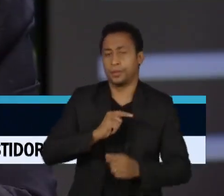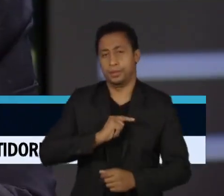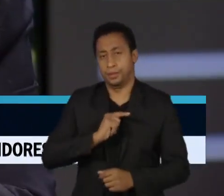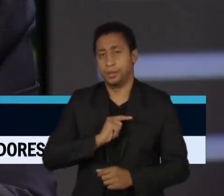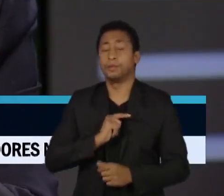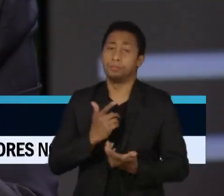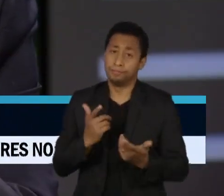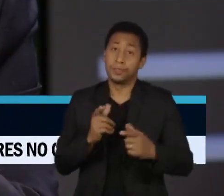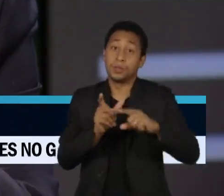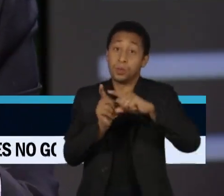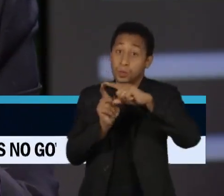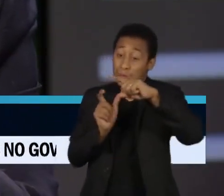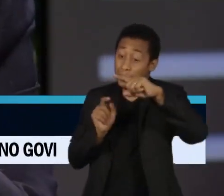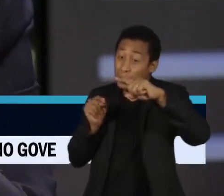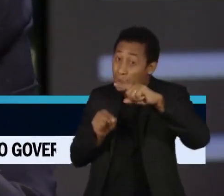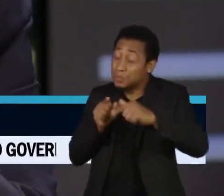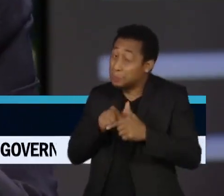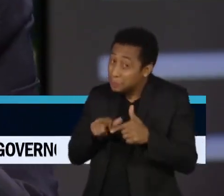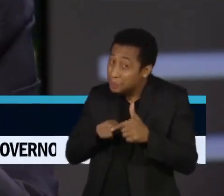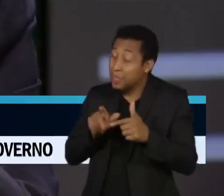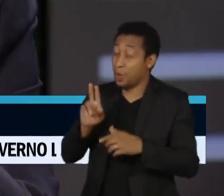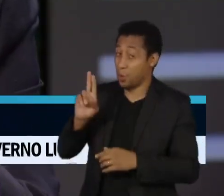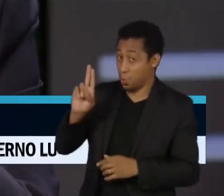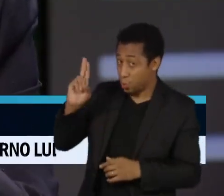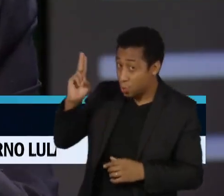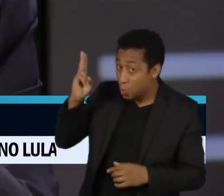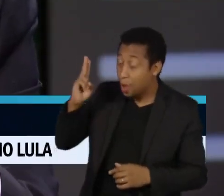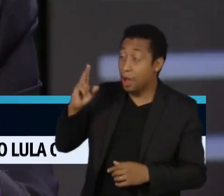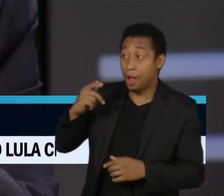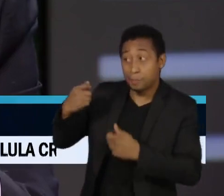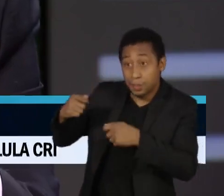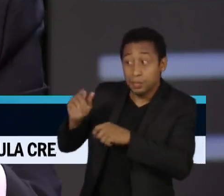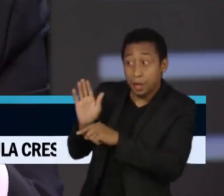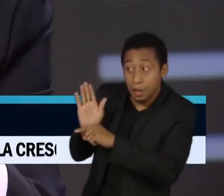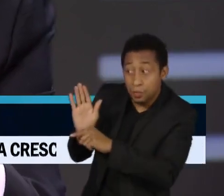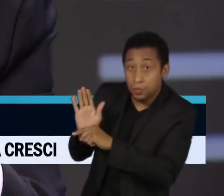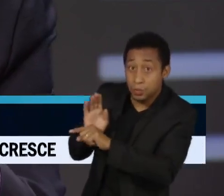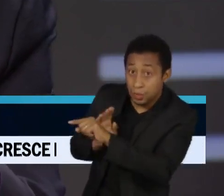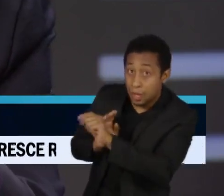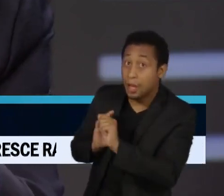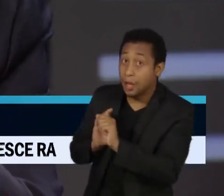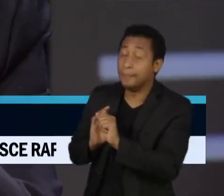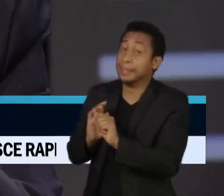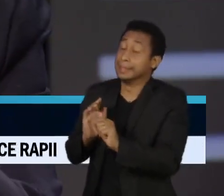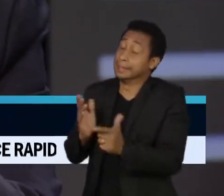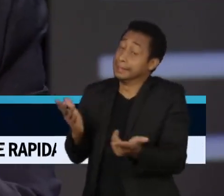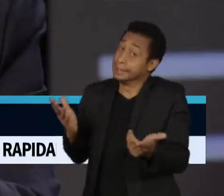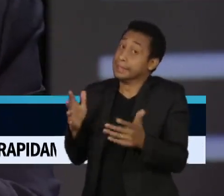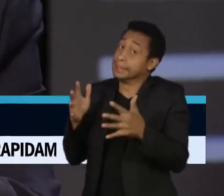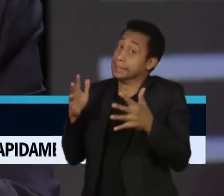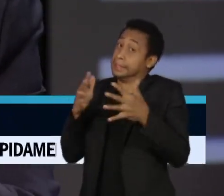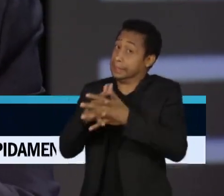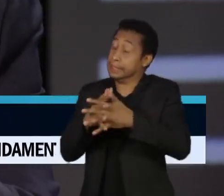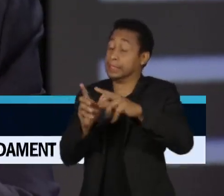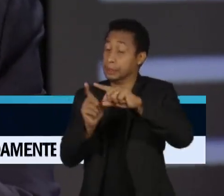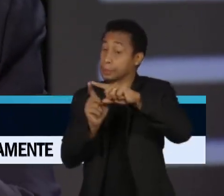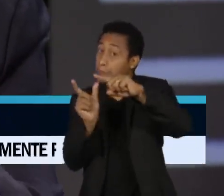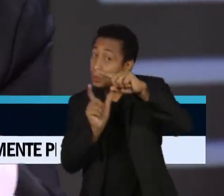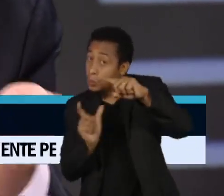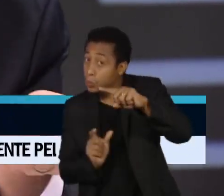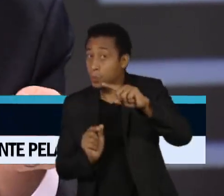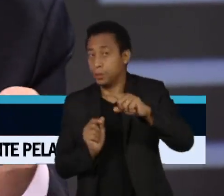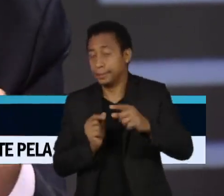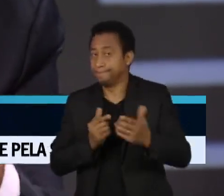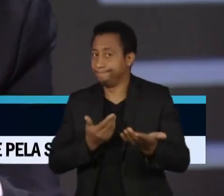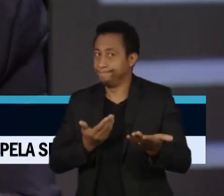do Mercosul, o Uruguai tem suas demandas e tem de ser reconhecidas as demandas do Uruguai, mas cria problemas para o Mercosul, não é fácil.